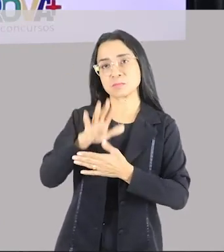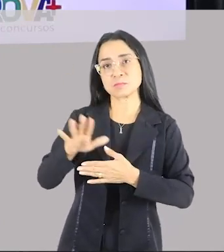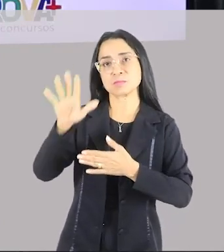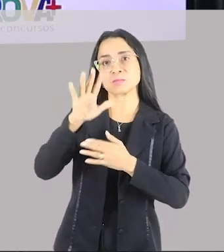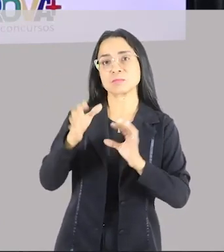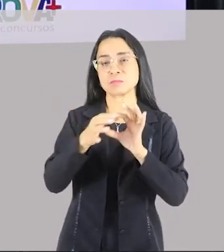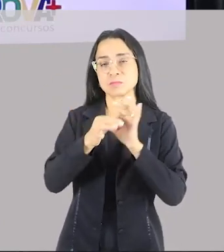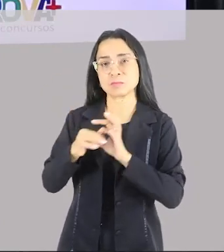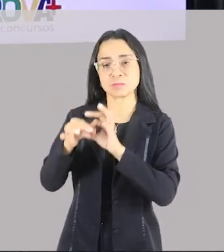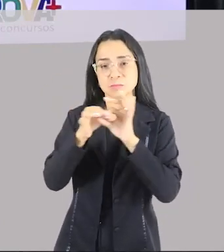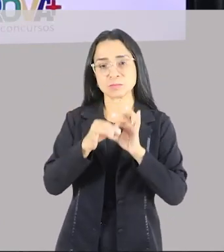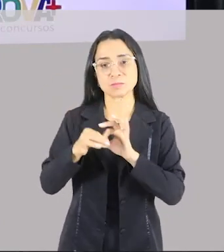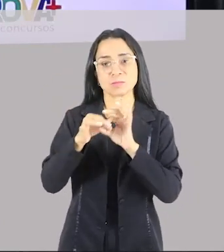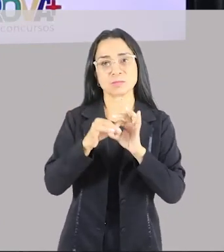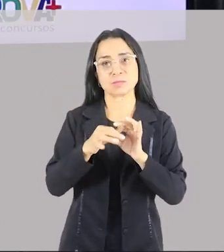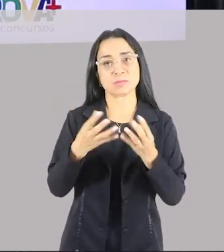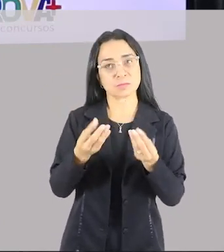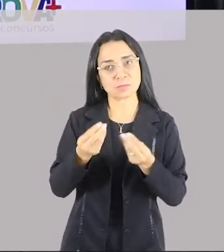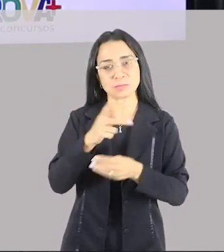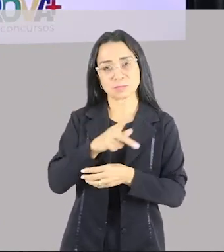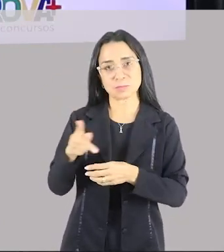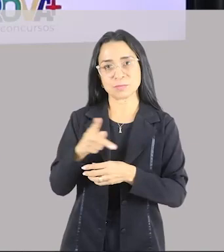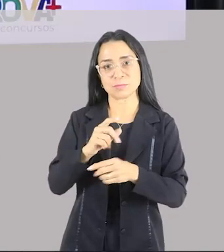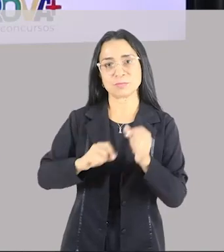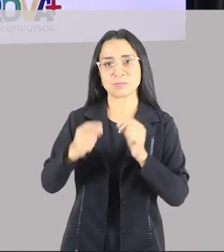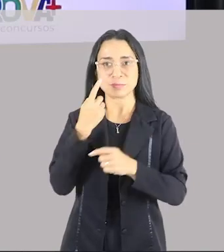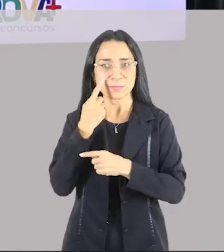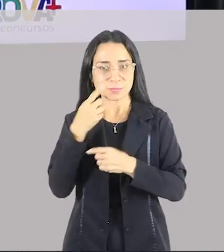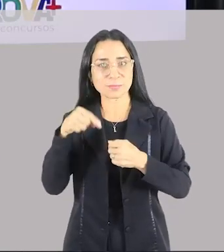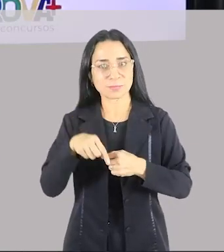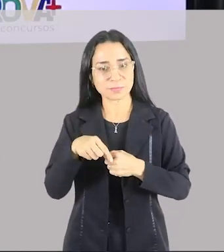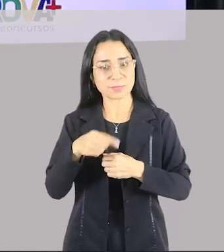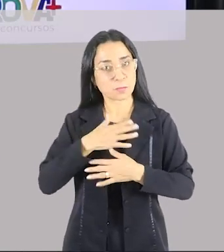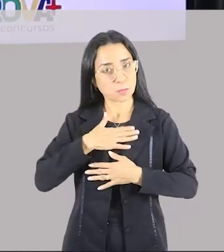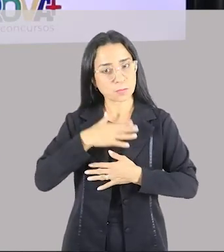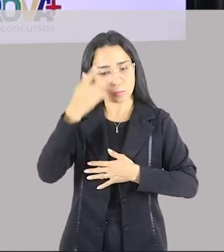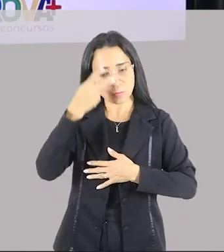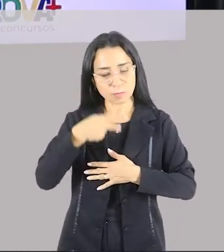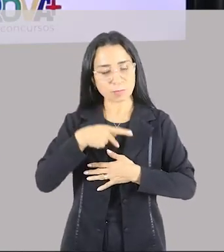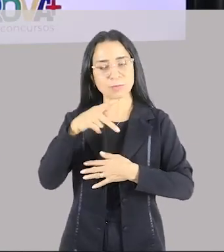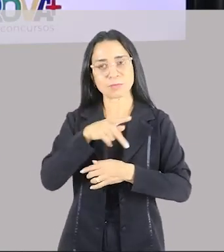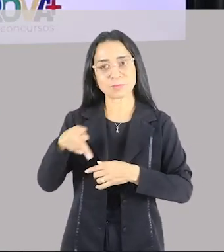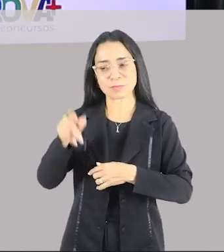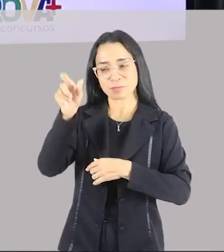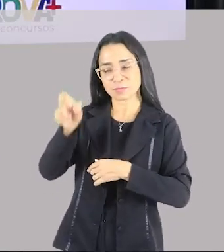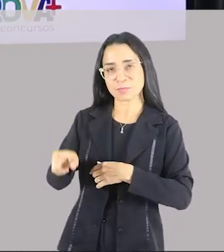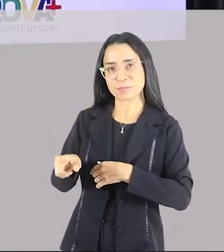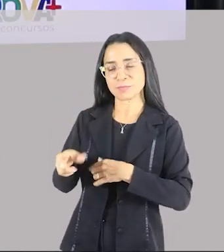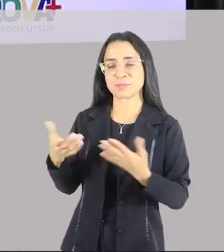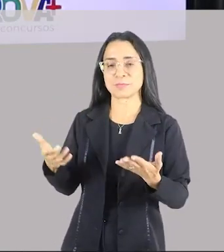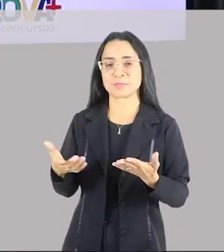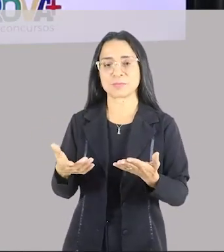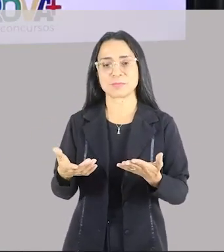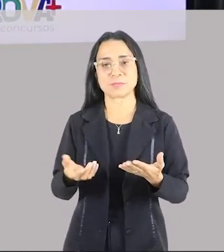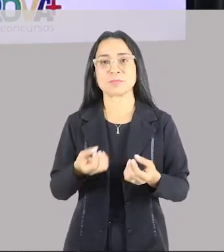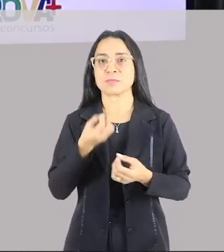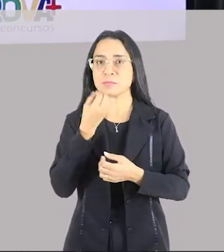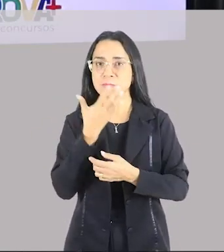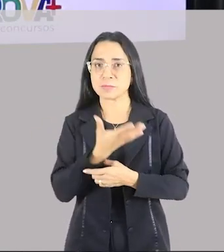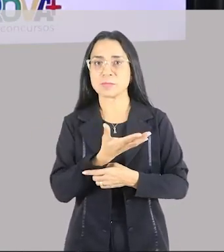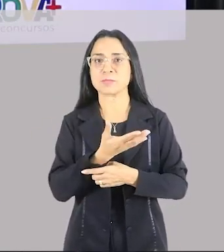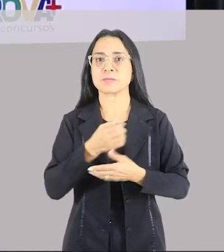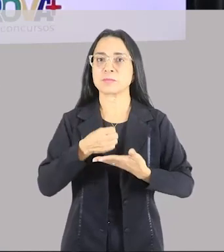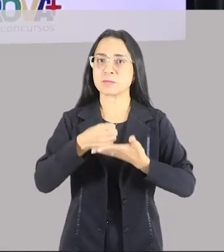professores que vocês veem aqui foram os meus professores. É uma satisfação estar vendo gente muito boa aqui ao meu lado, uma honra também estar contribuindo com esse